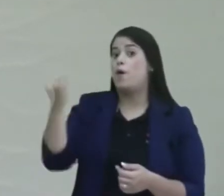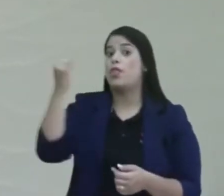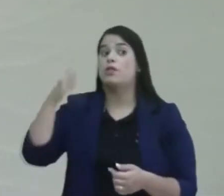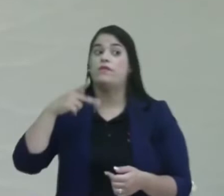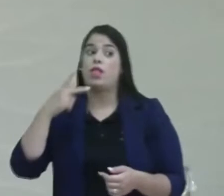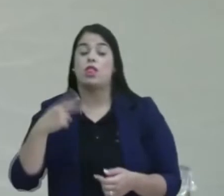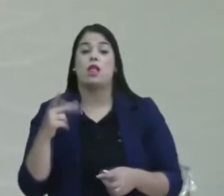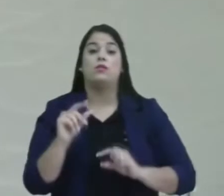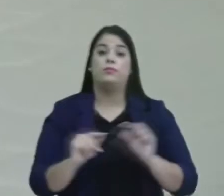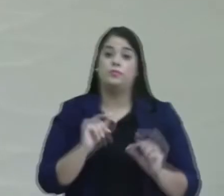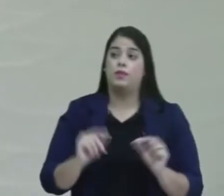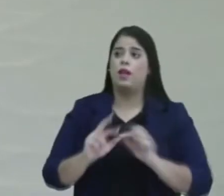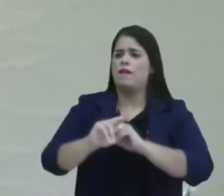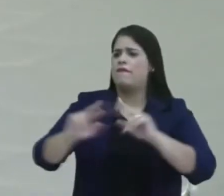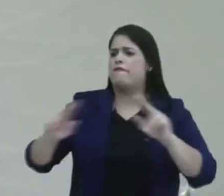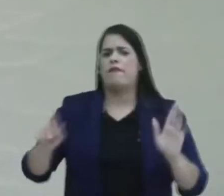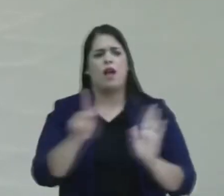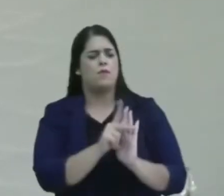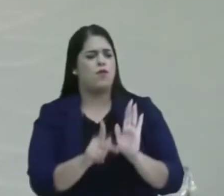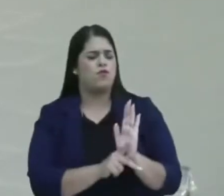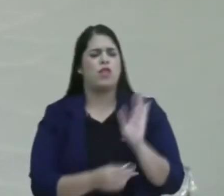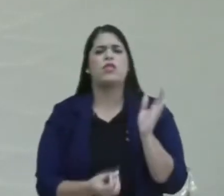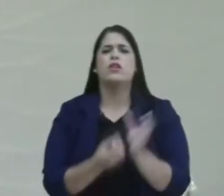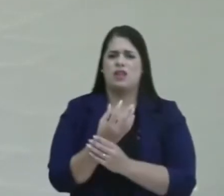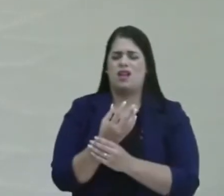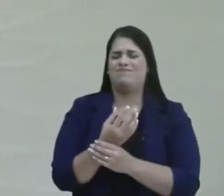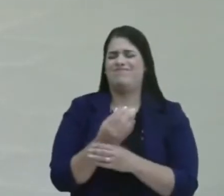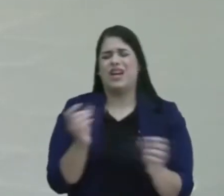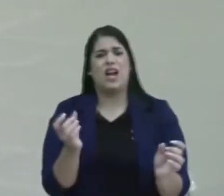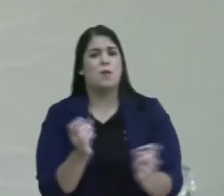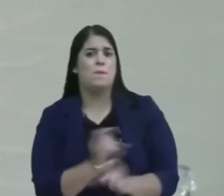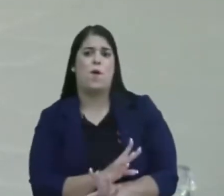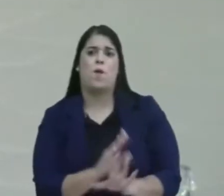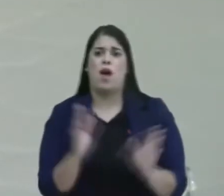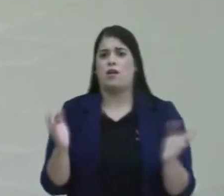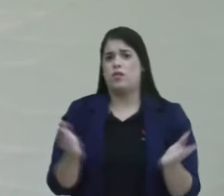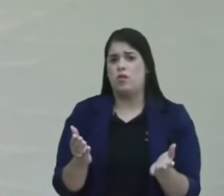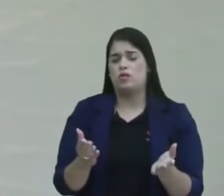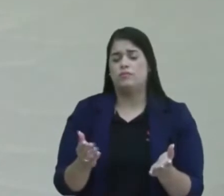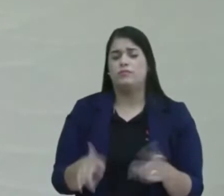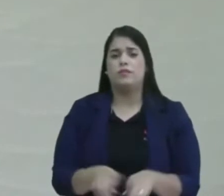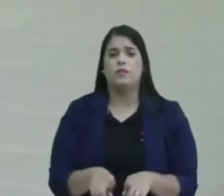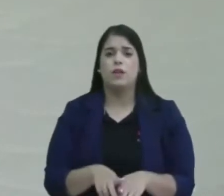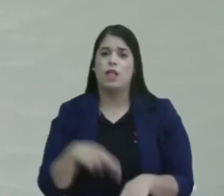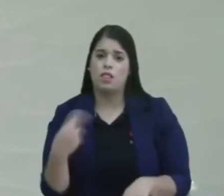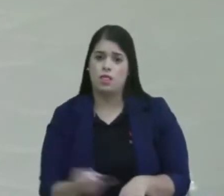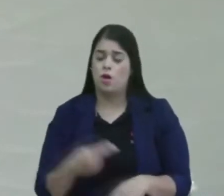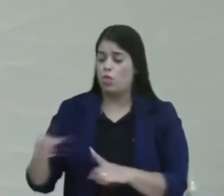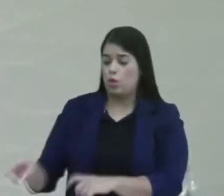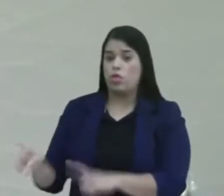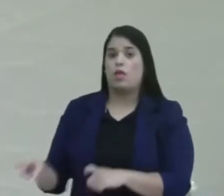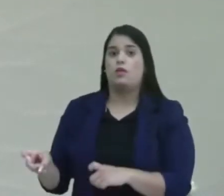que vários projetos que foram criados estão extintos, né? Inclusive nós da zona rural,